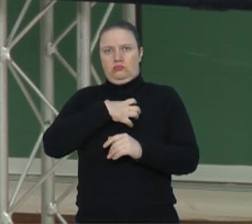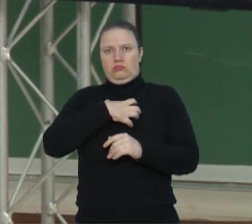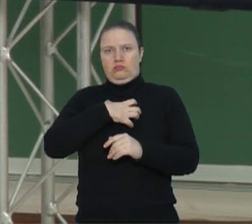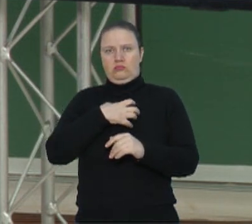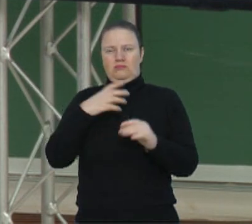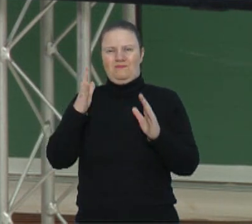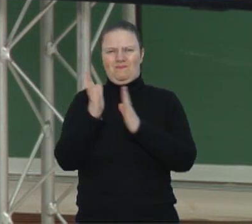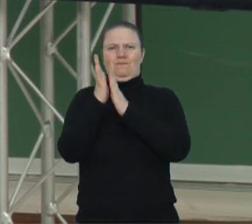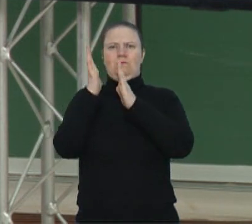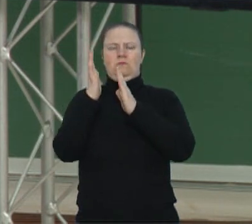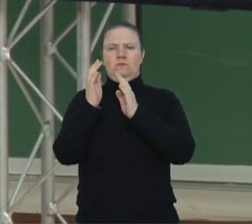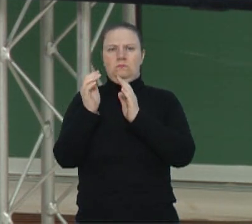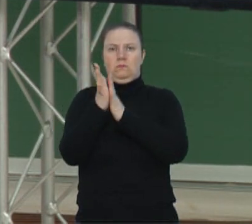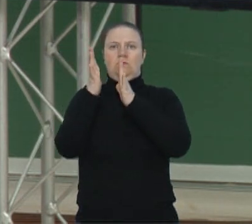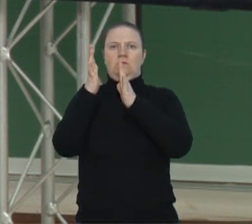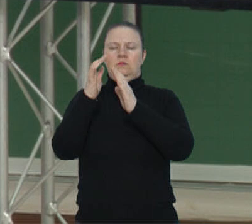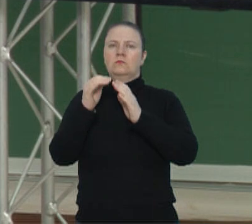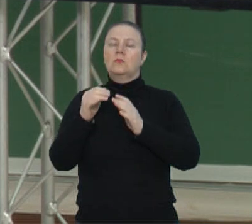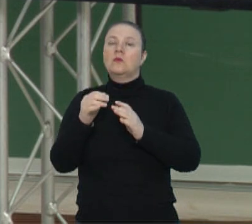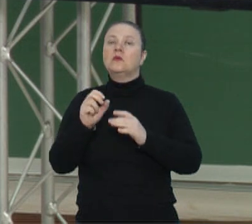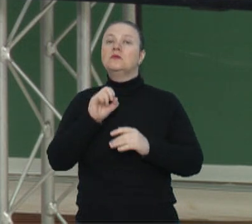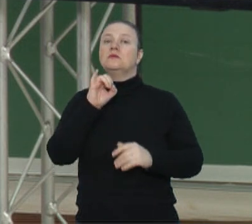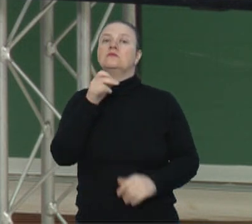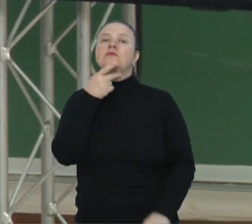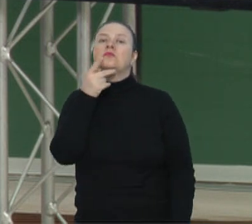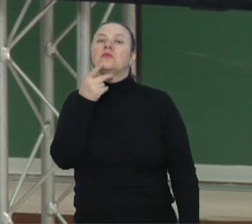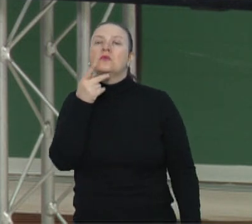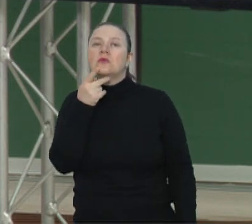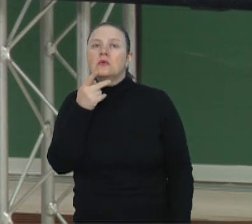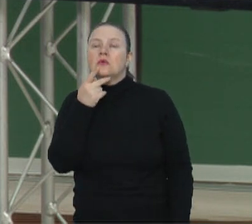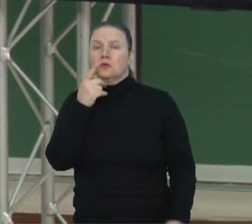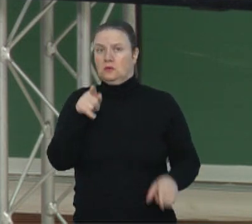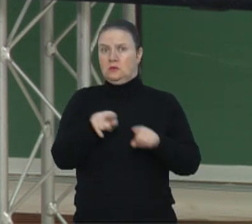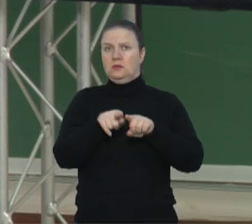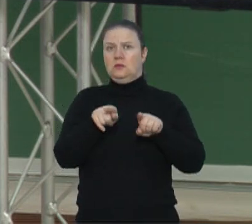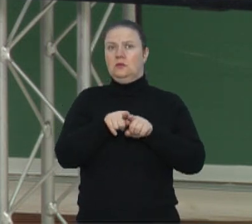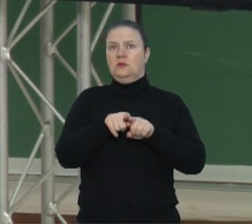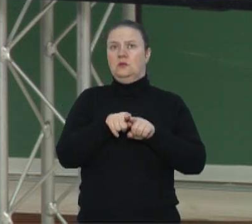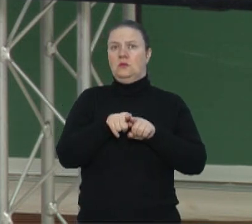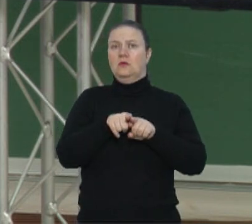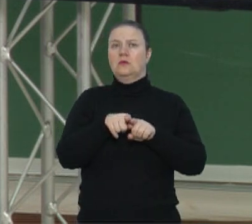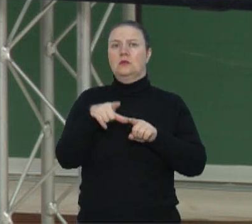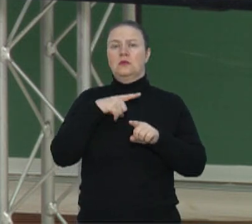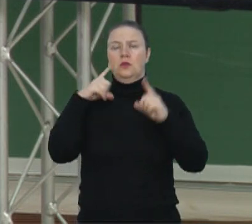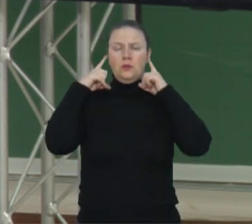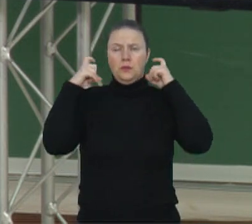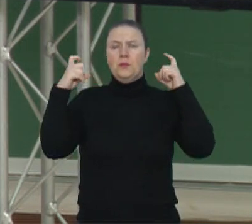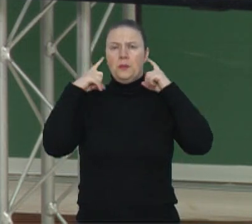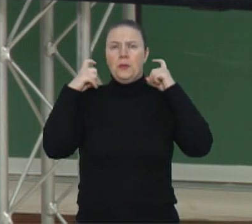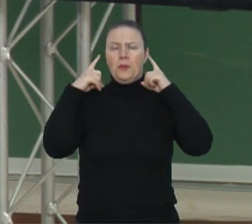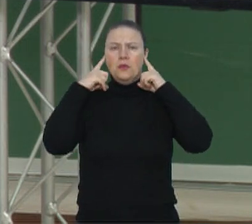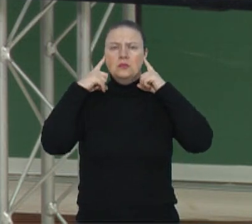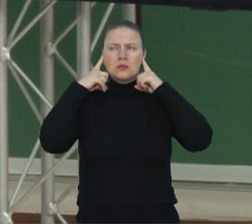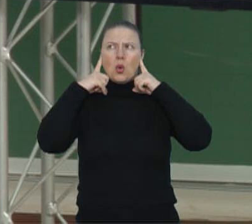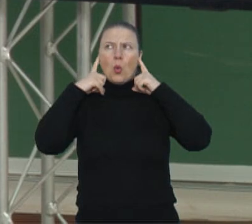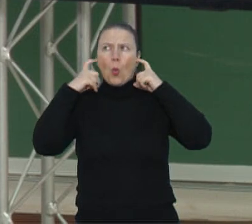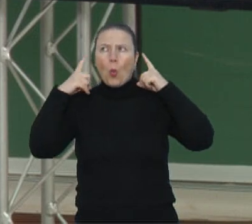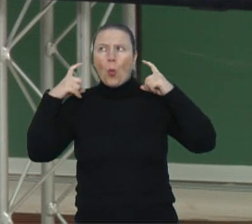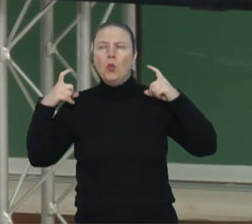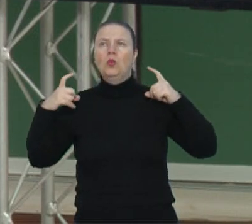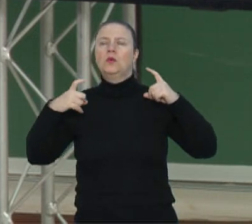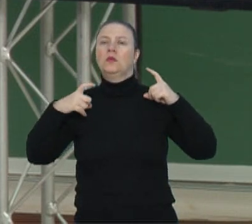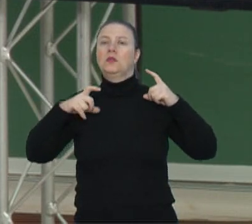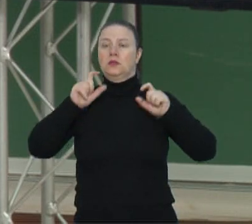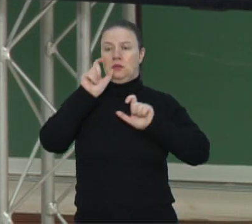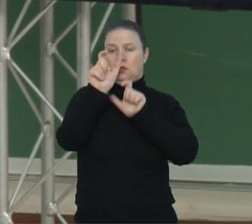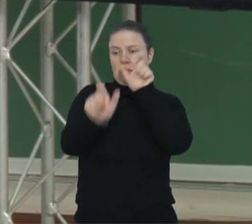vibração. Já se a minha fala, ela tem um tipo de vibração sonora também, que é meu timbre, né? Cada pessoa